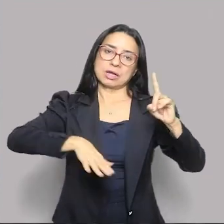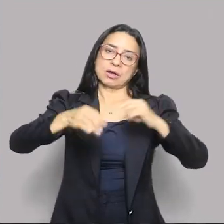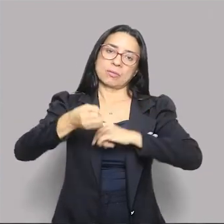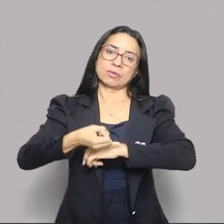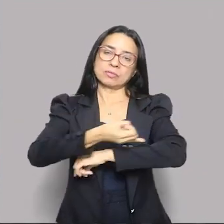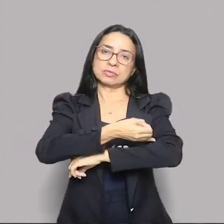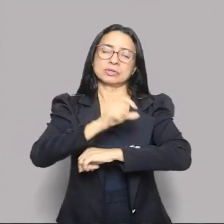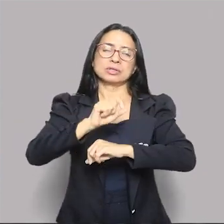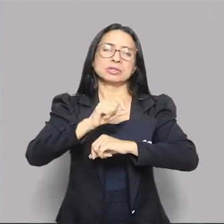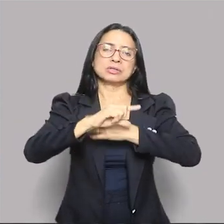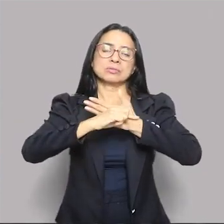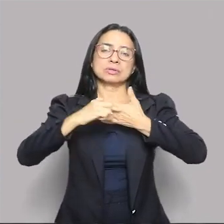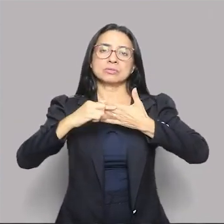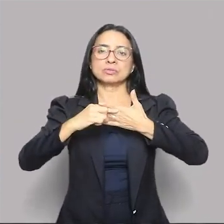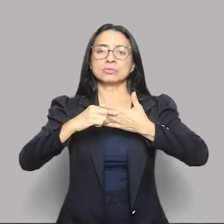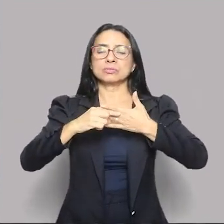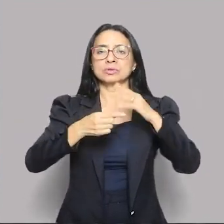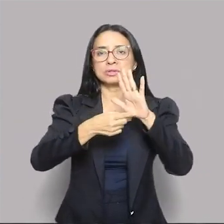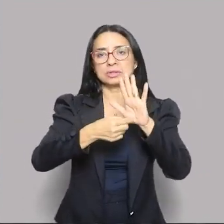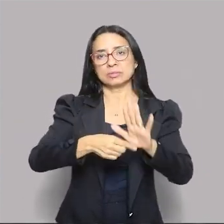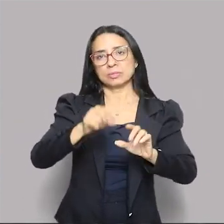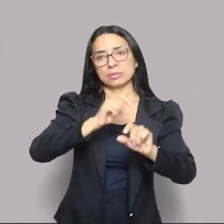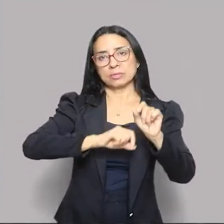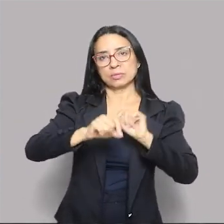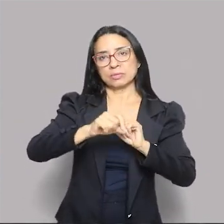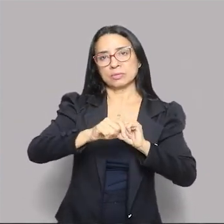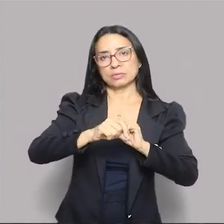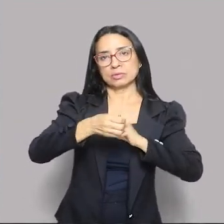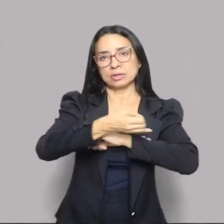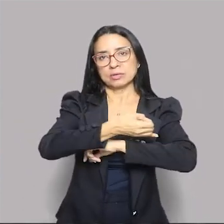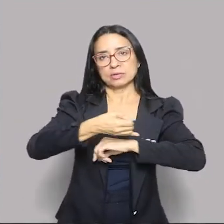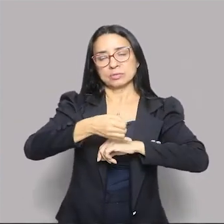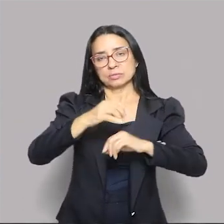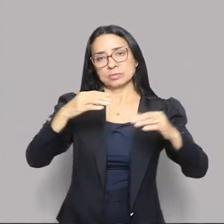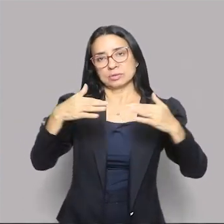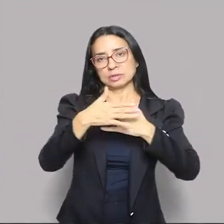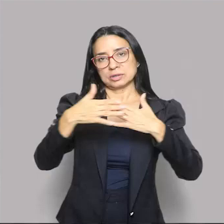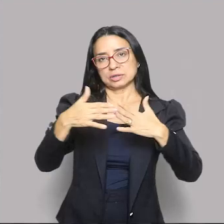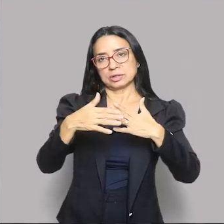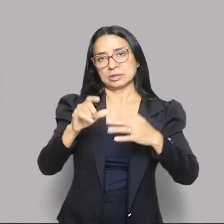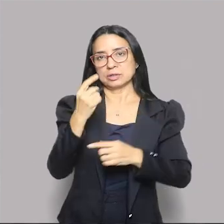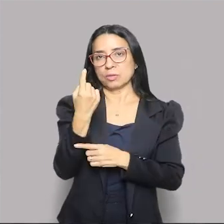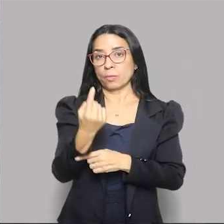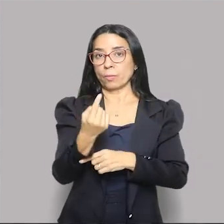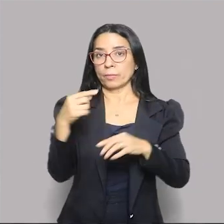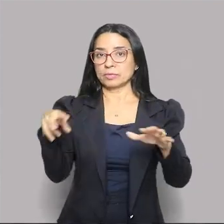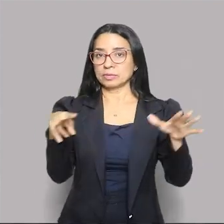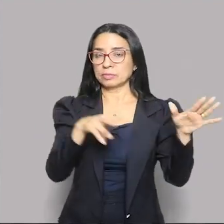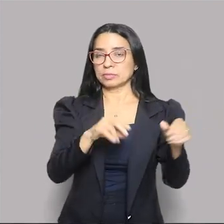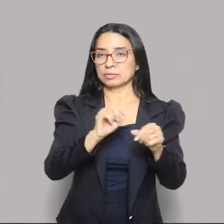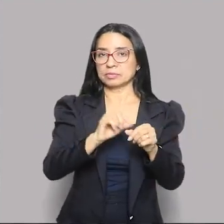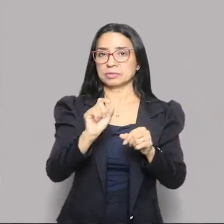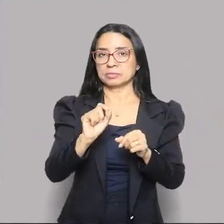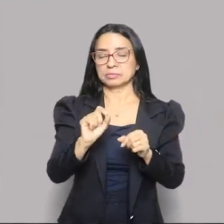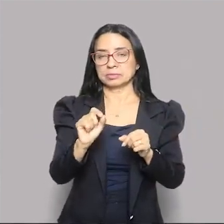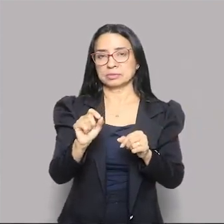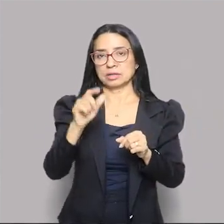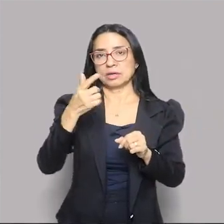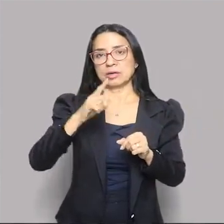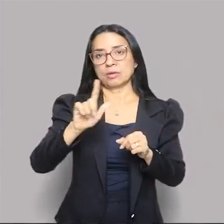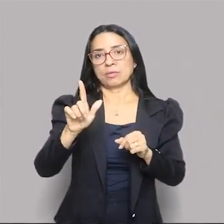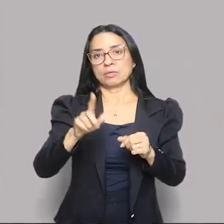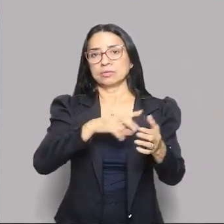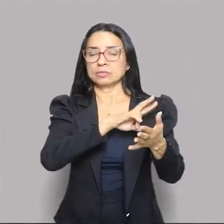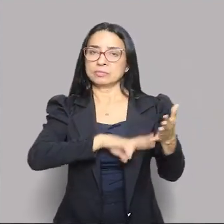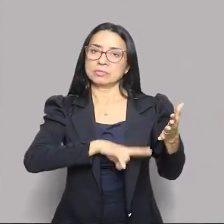são os autores que tratam sobre a infraestrutura da cidade? Pronto, passei uma semana fazendo isso. Na outra, eu vou